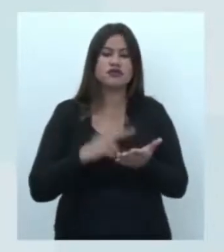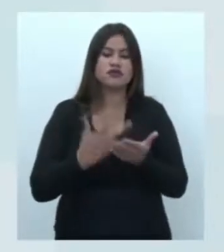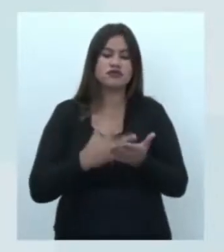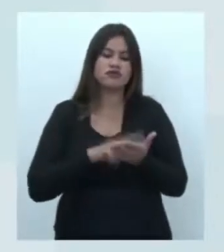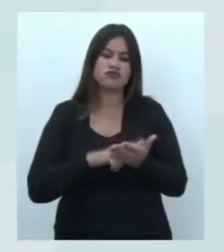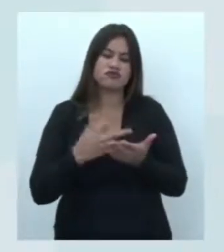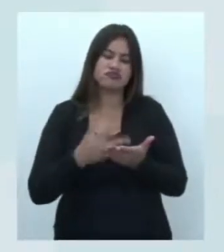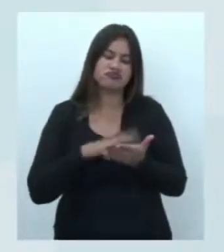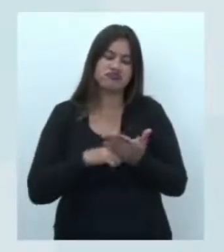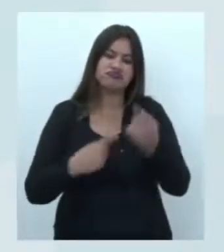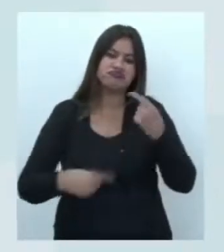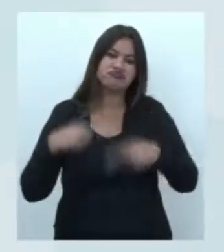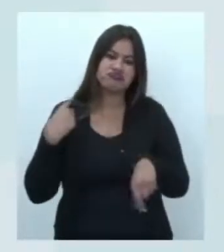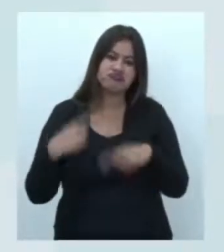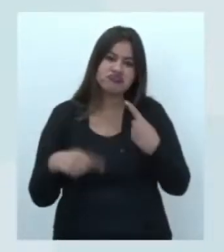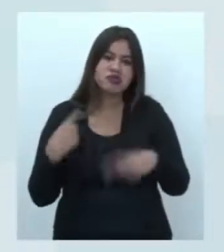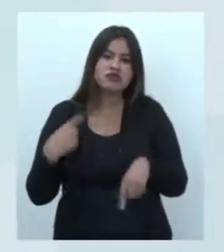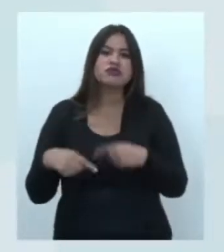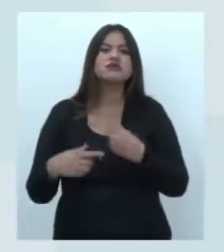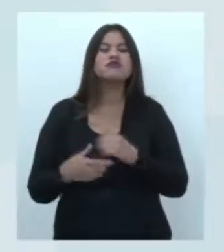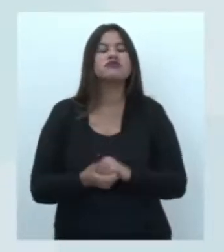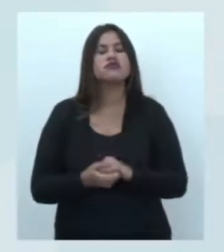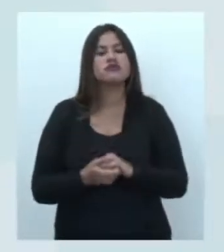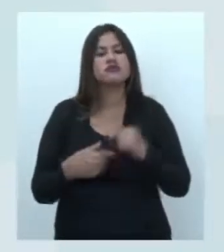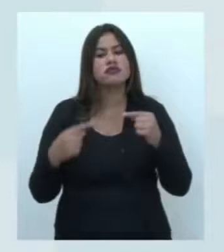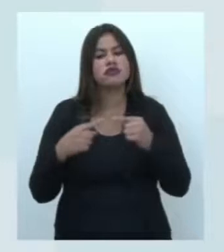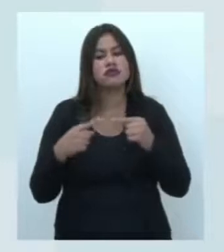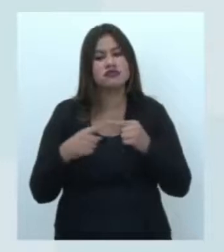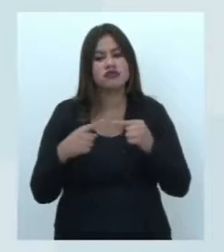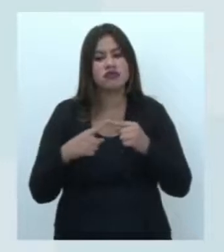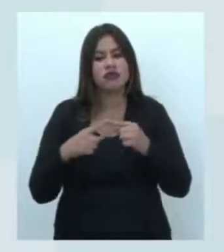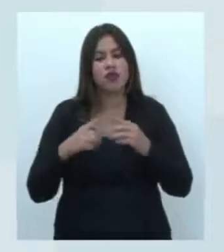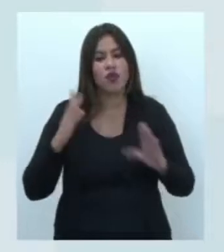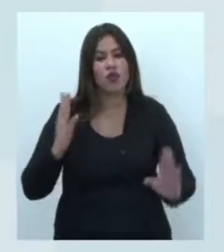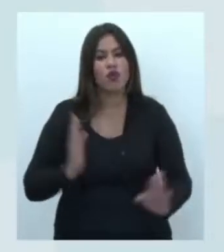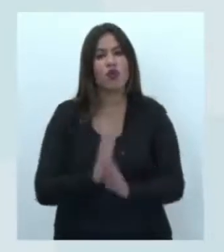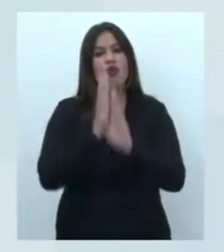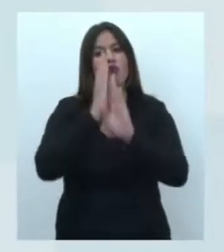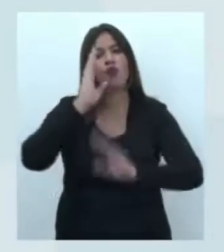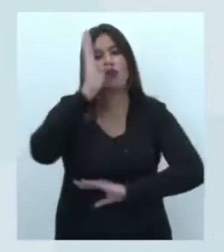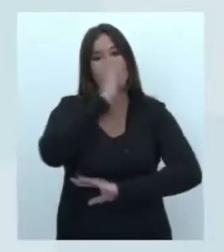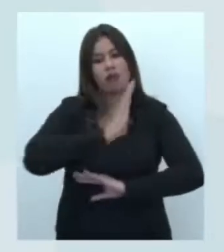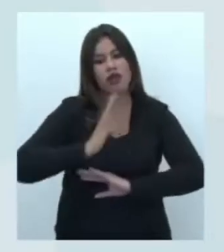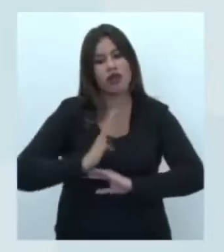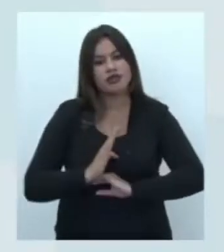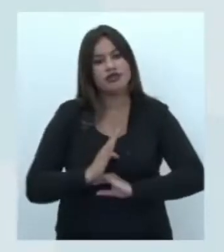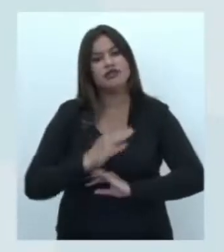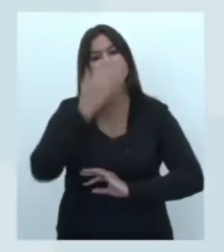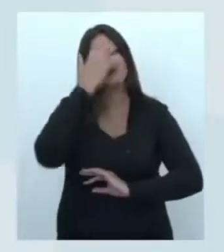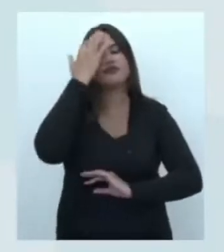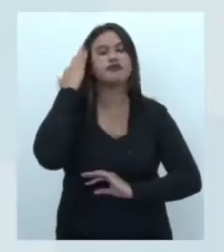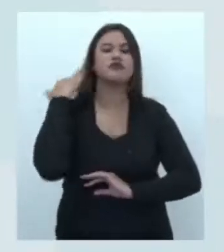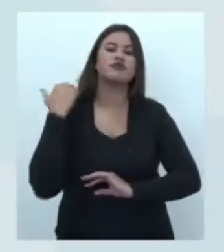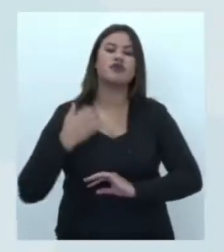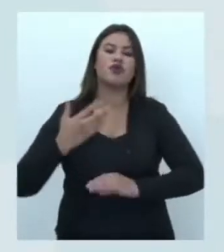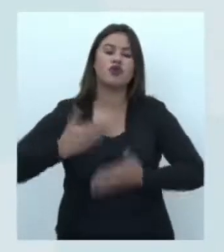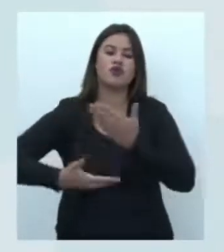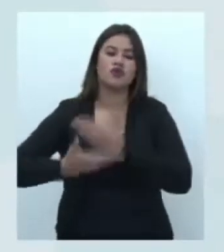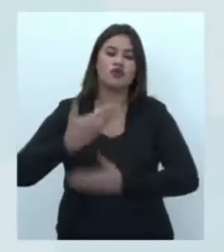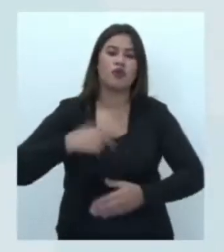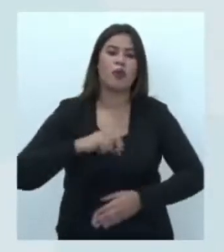interpretações, polêmicas, né, sobre a questão do descobrimento do Brasil, sobre a relação portugueses